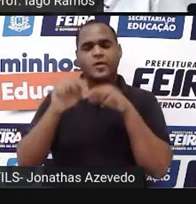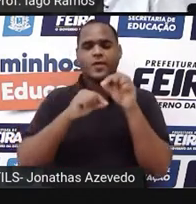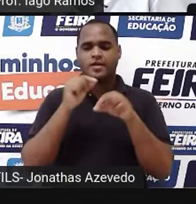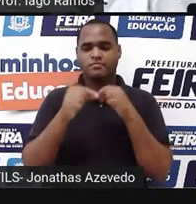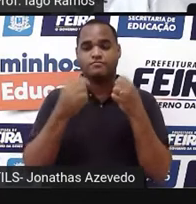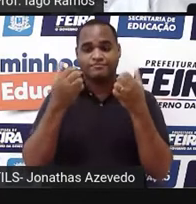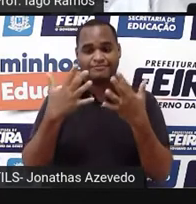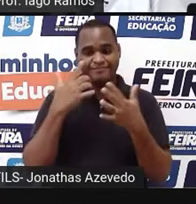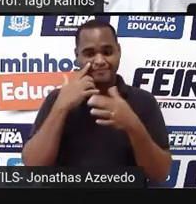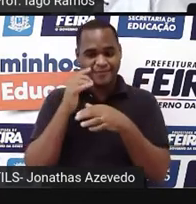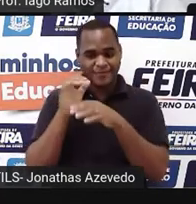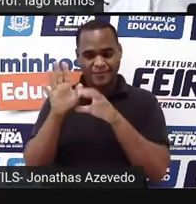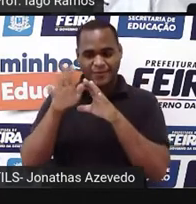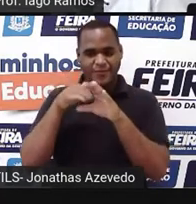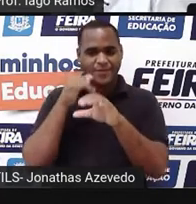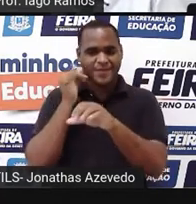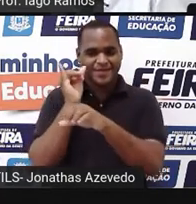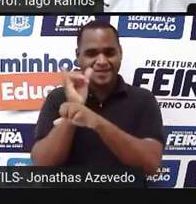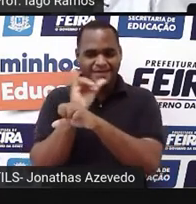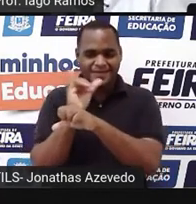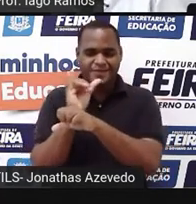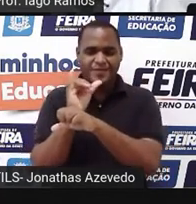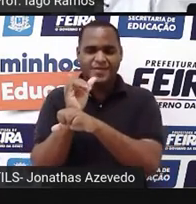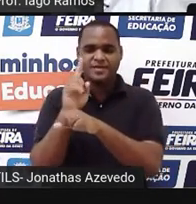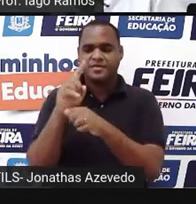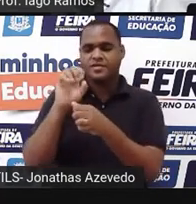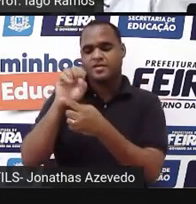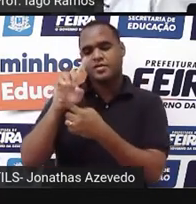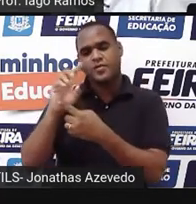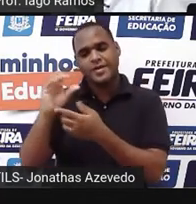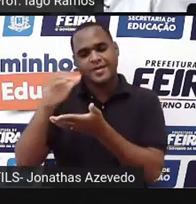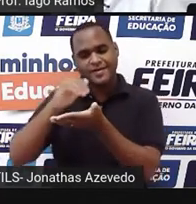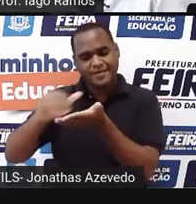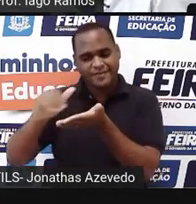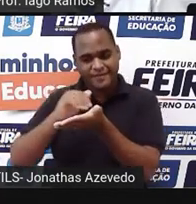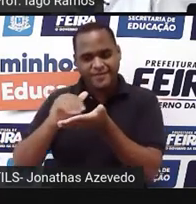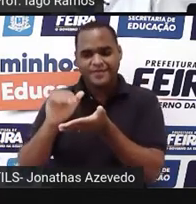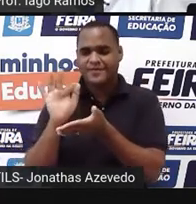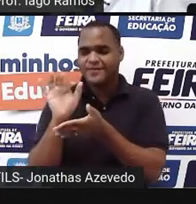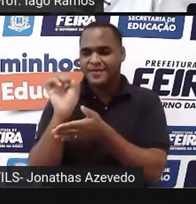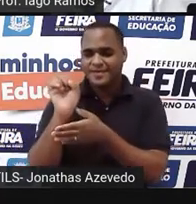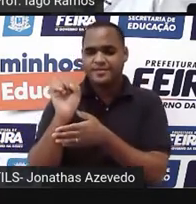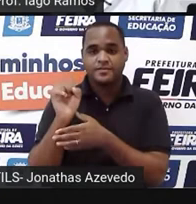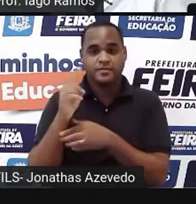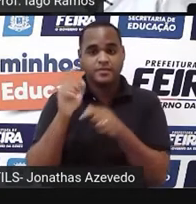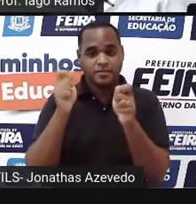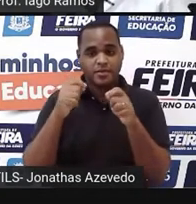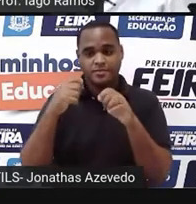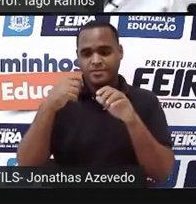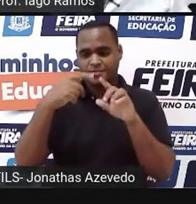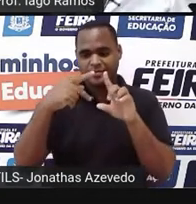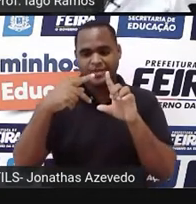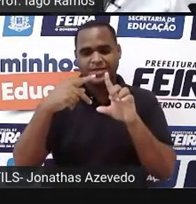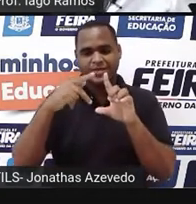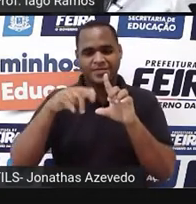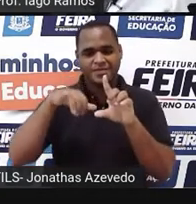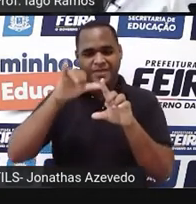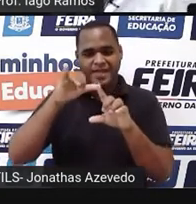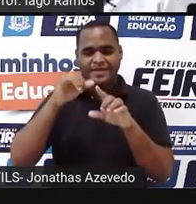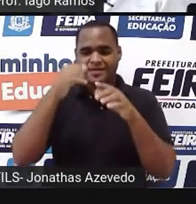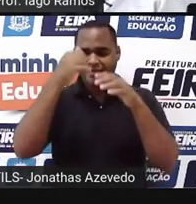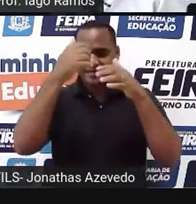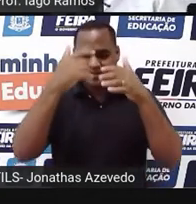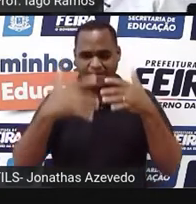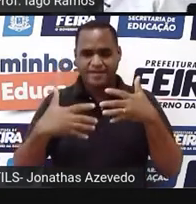Lá no canal do YouTube da Seduc Feira de Santana, tá bom? Você vai na playlist de matemática do nono